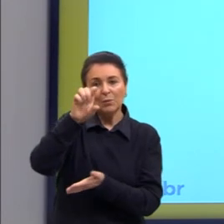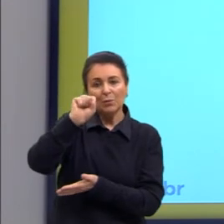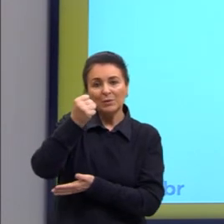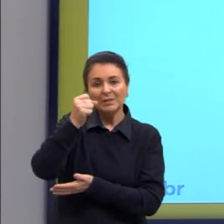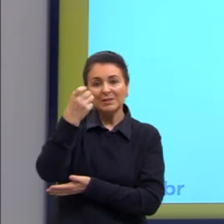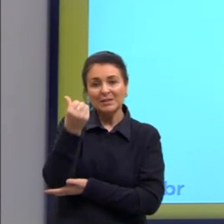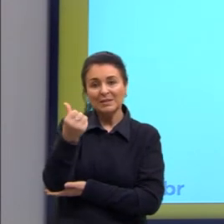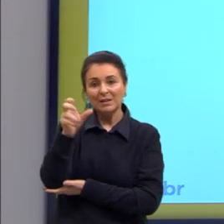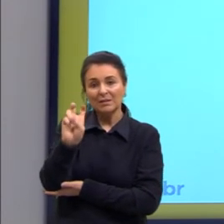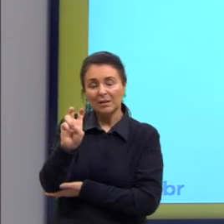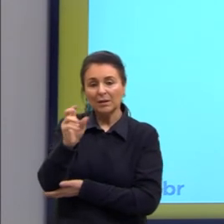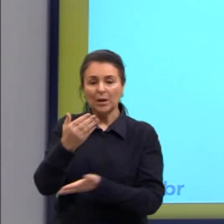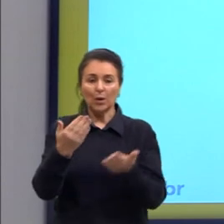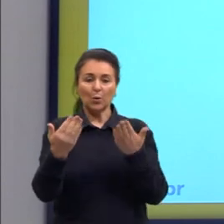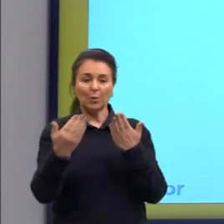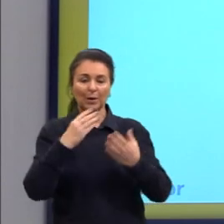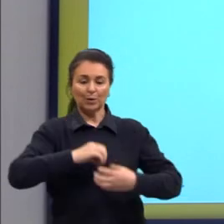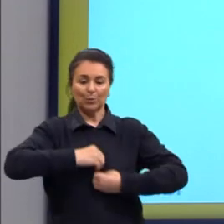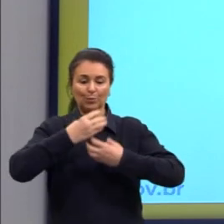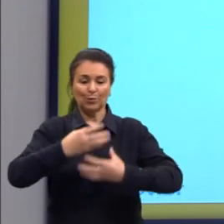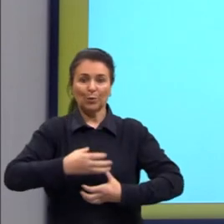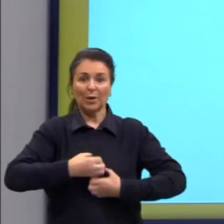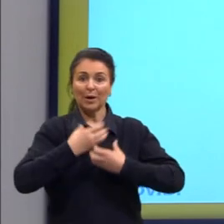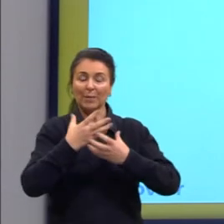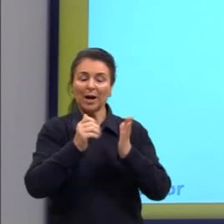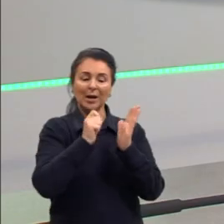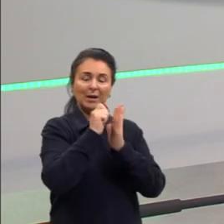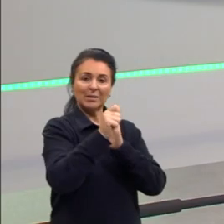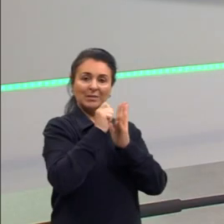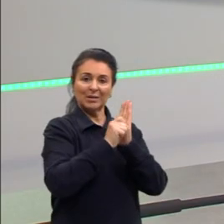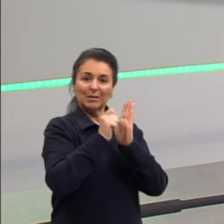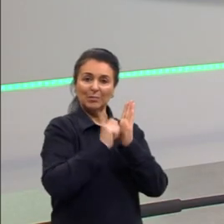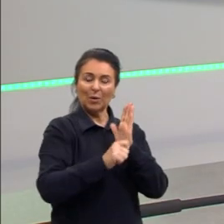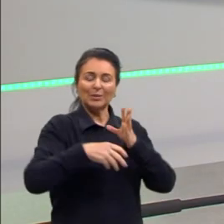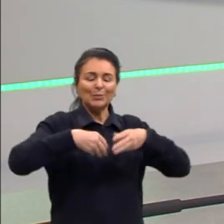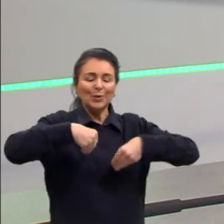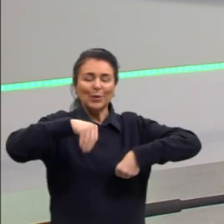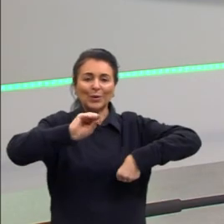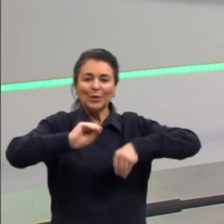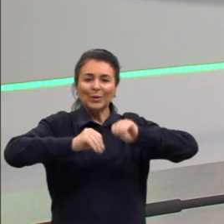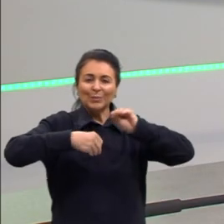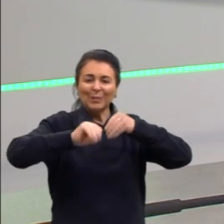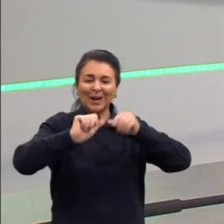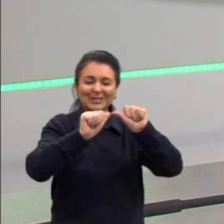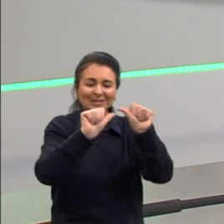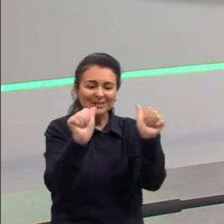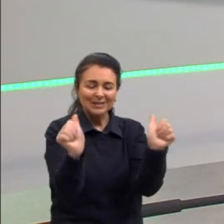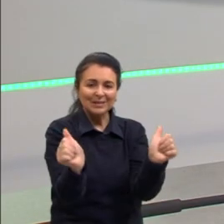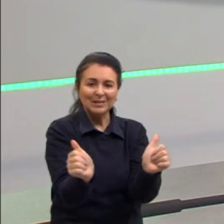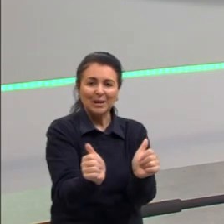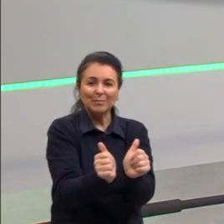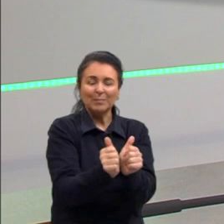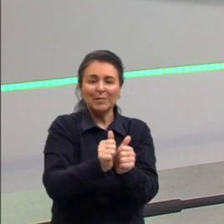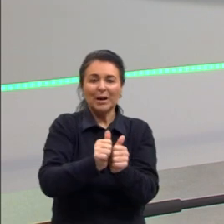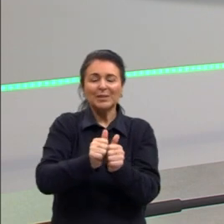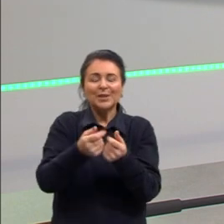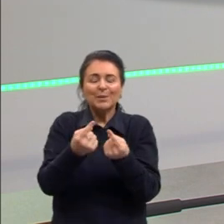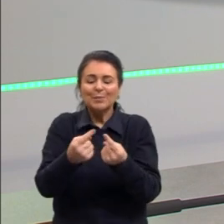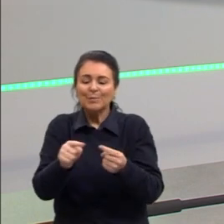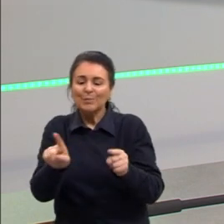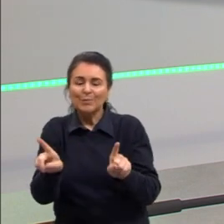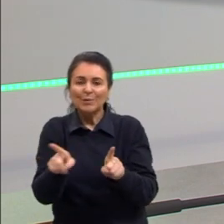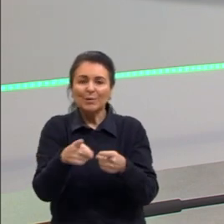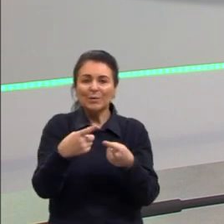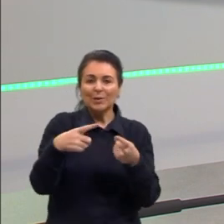e é comparada a um poema em forma de prosa de tamanho a plasticidade de suas imagens a Musicalidade